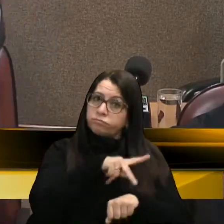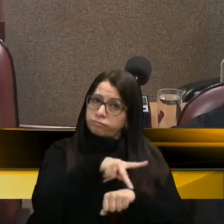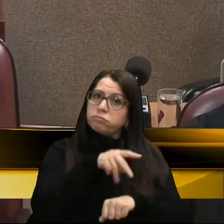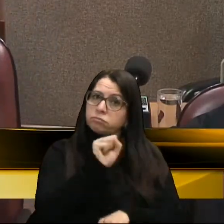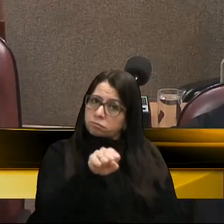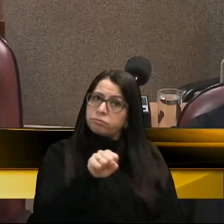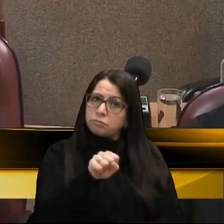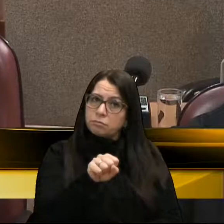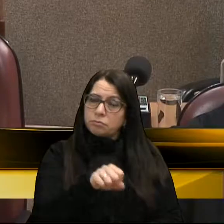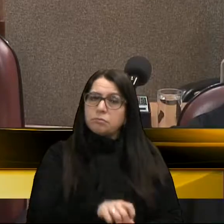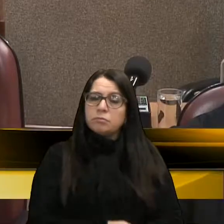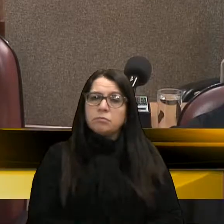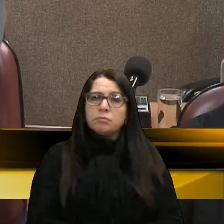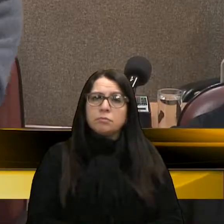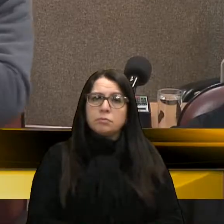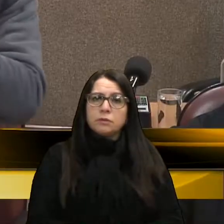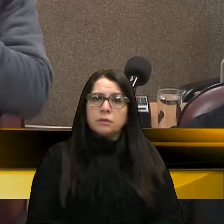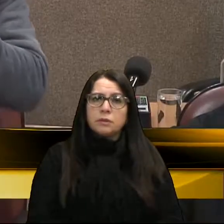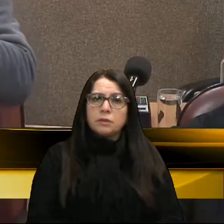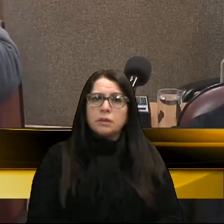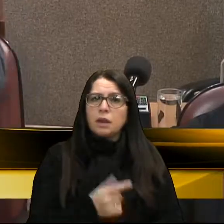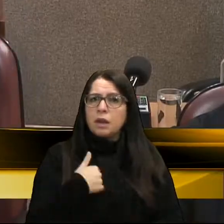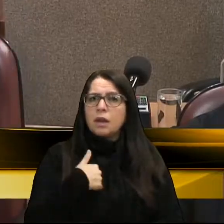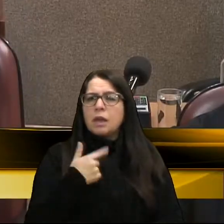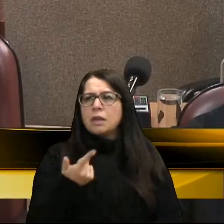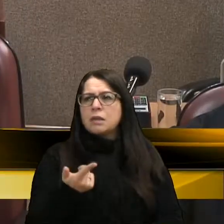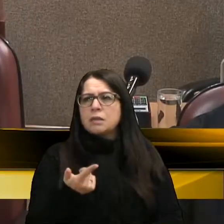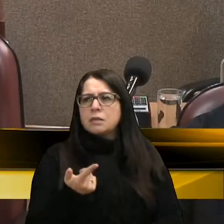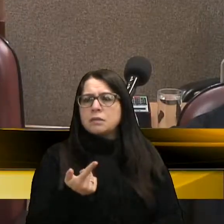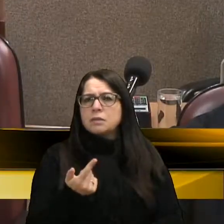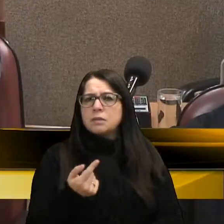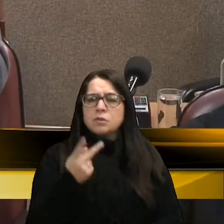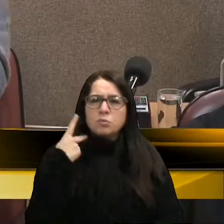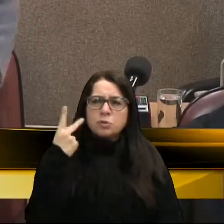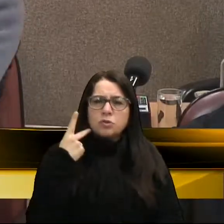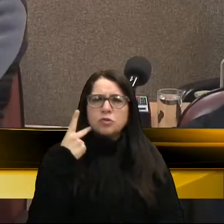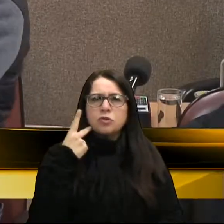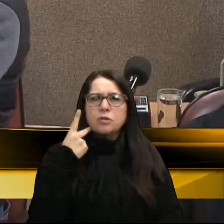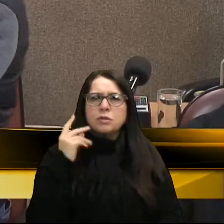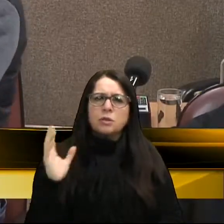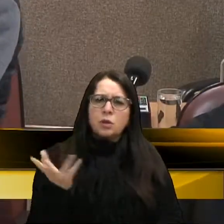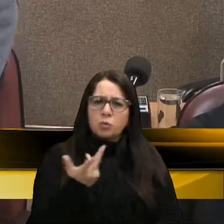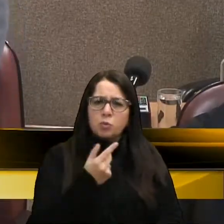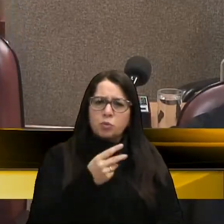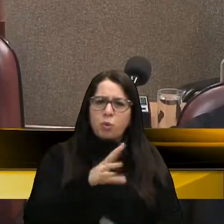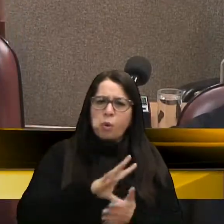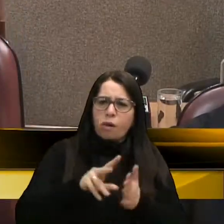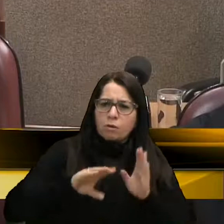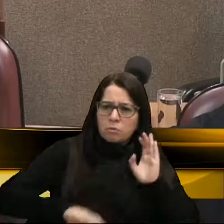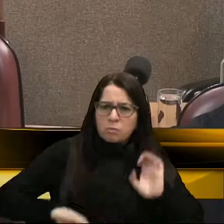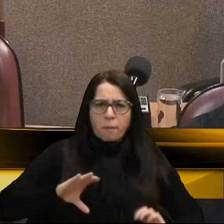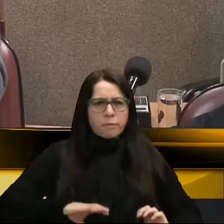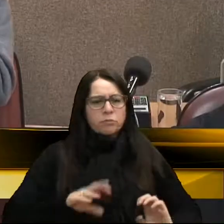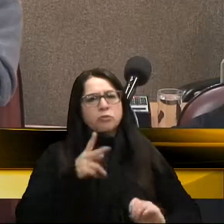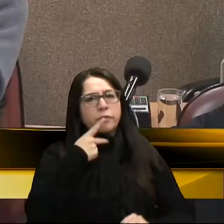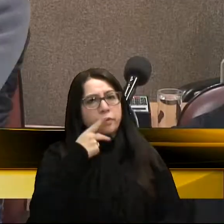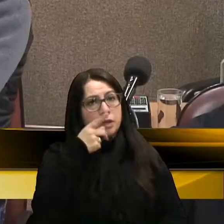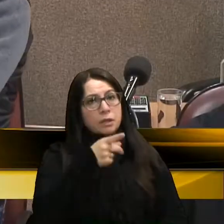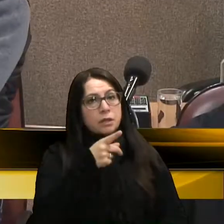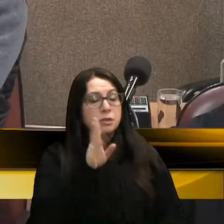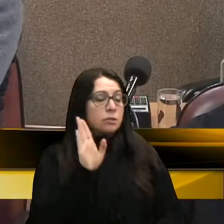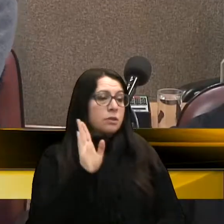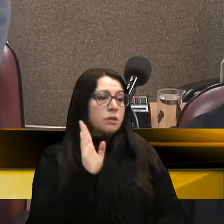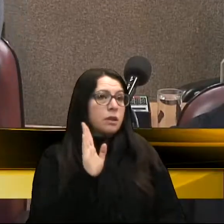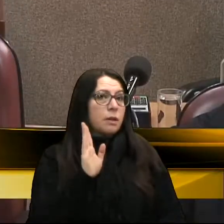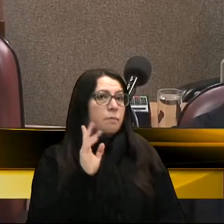sim. Ah, mas os políticos são tudo corruptos, isso e aquilo. Já falei que isso é conversa